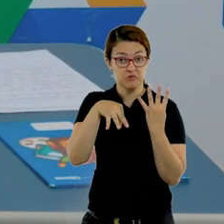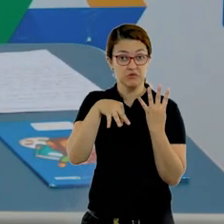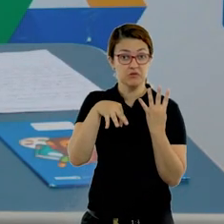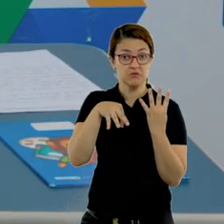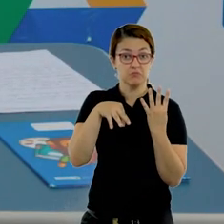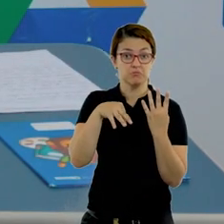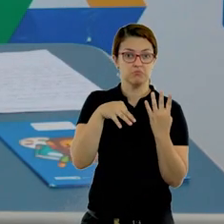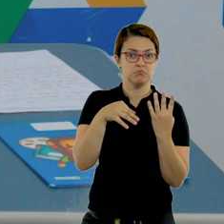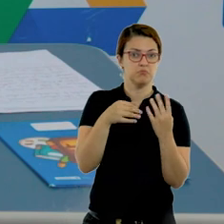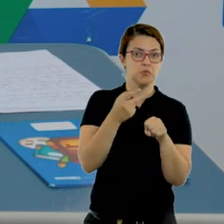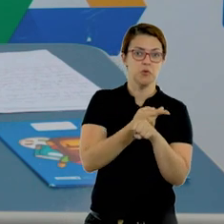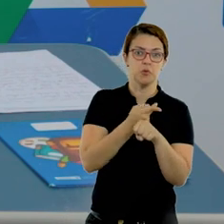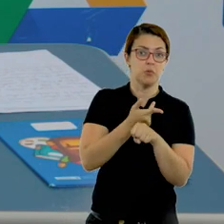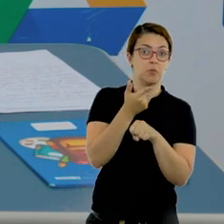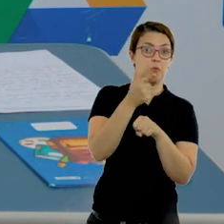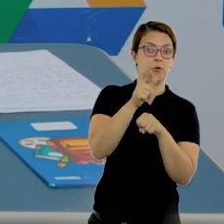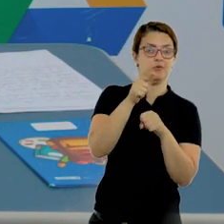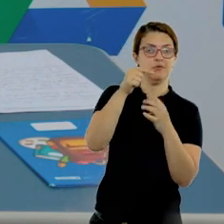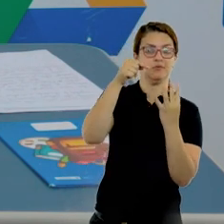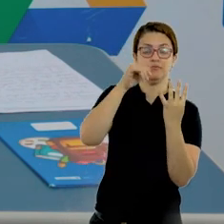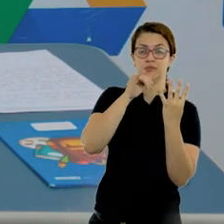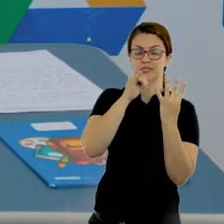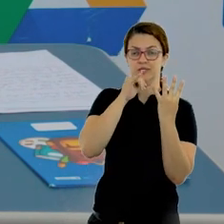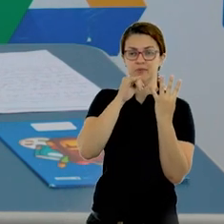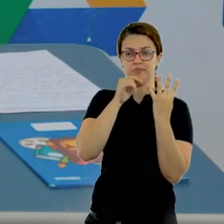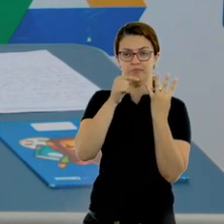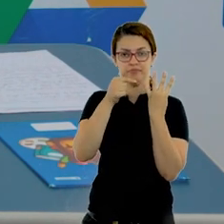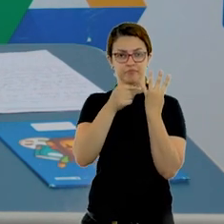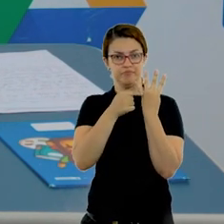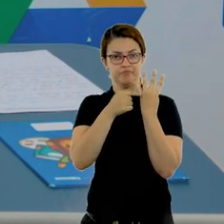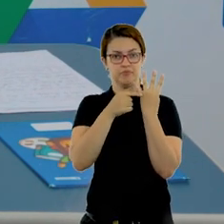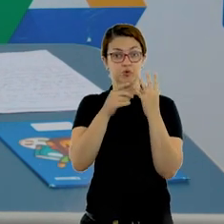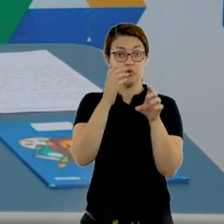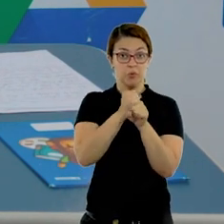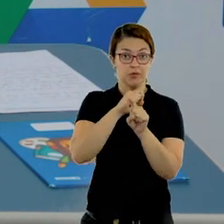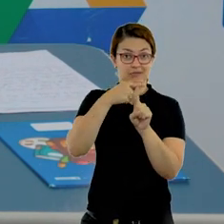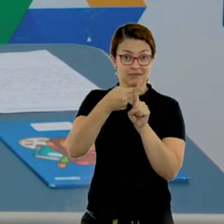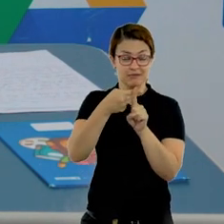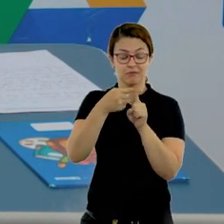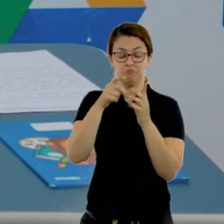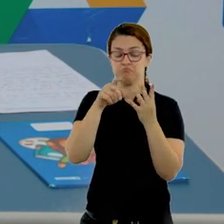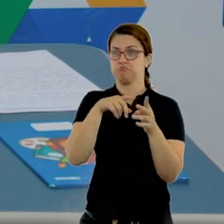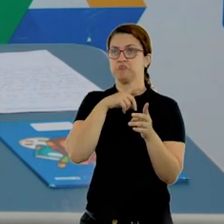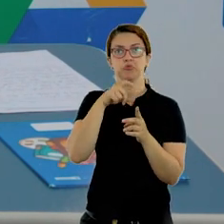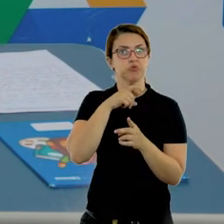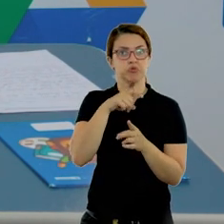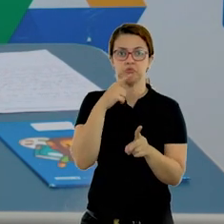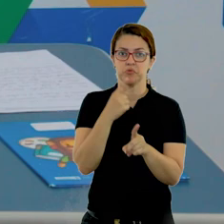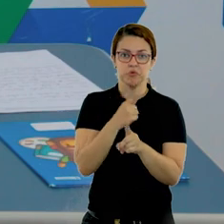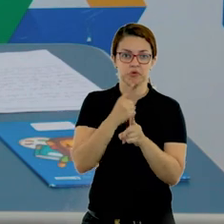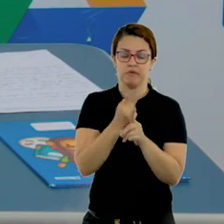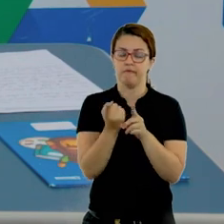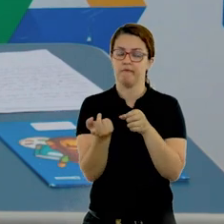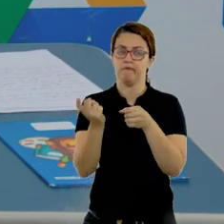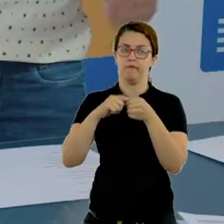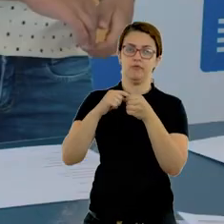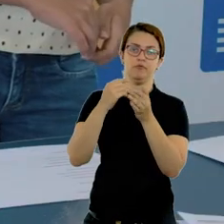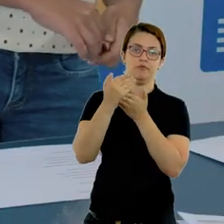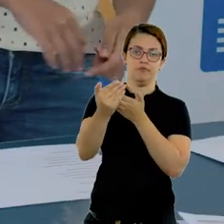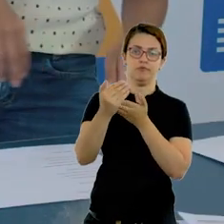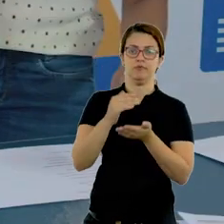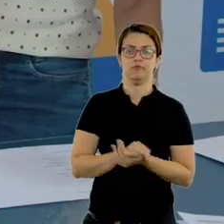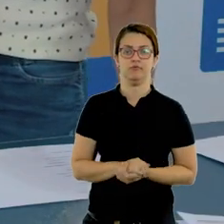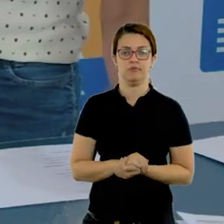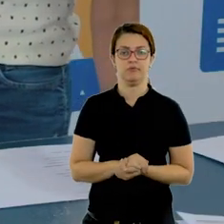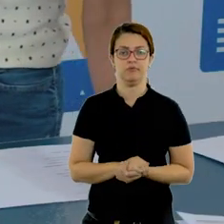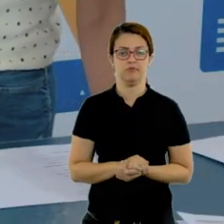para chegar até a saída, o jogador deve procurar outra entrada. Então, se vocês chegaram em algum número que tá somando 5 e não tá encontrando a saída, volta lá